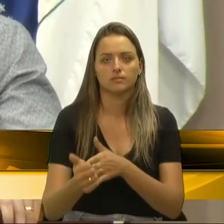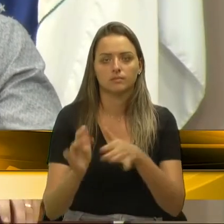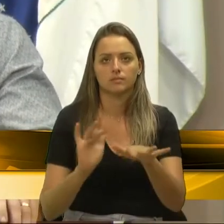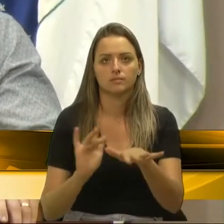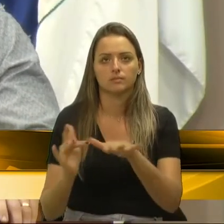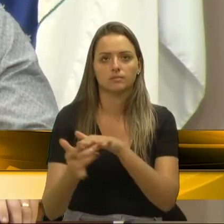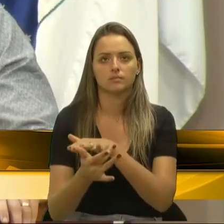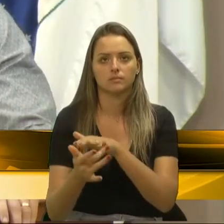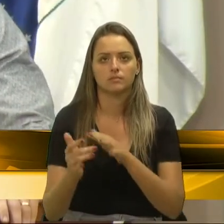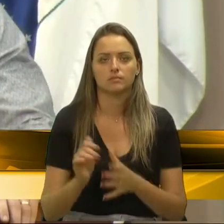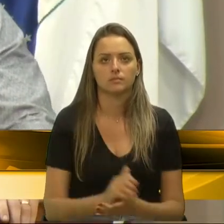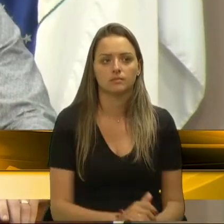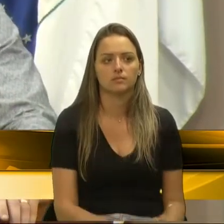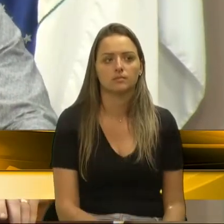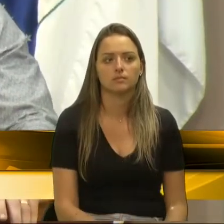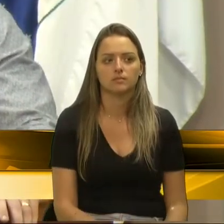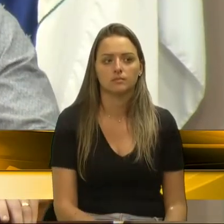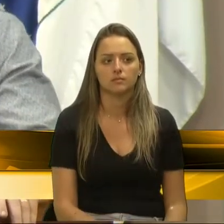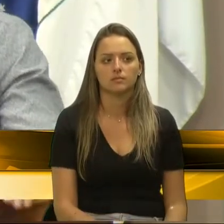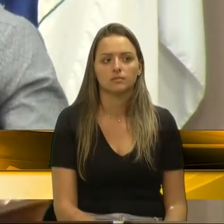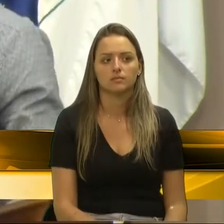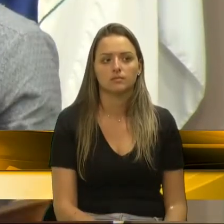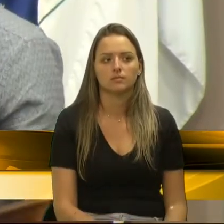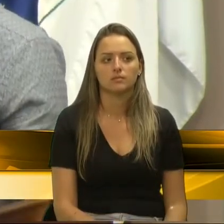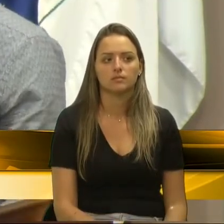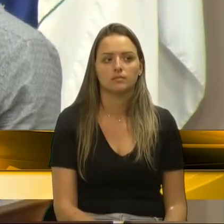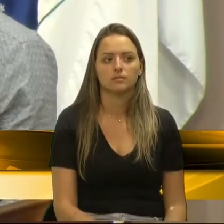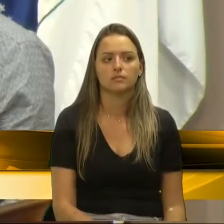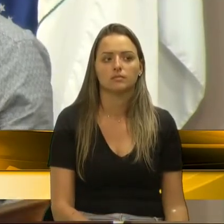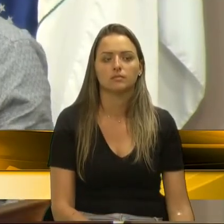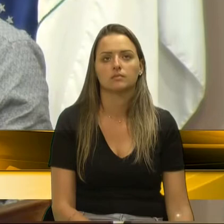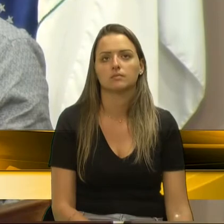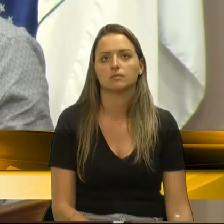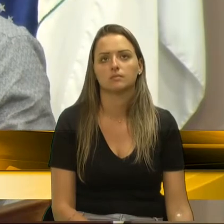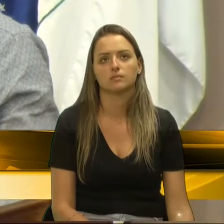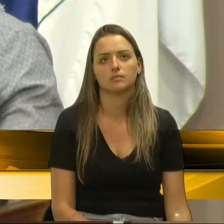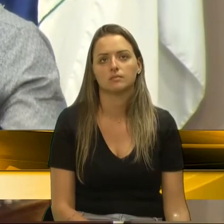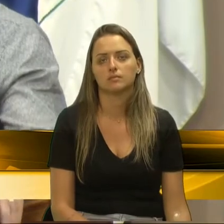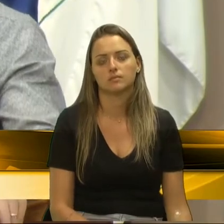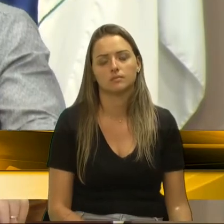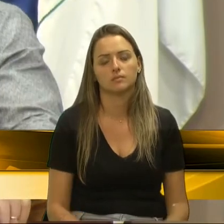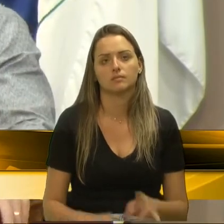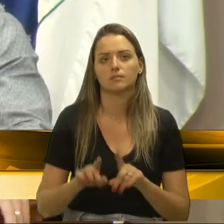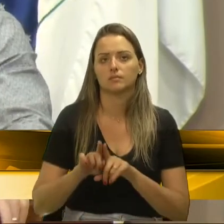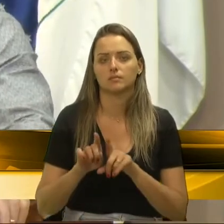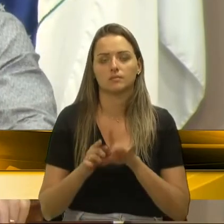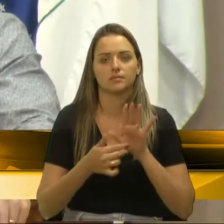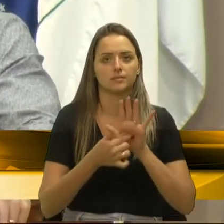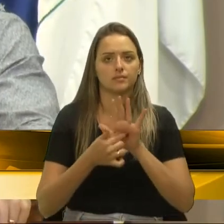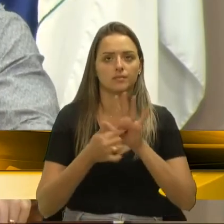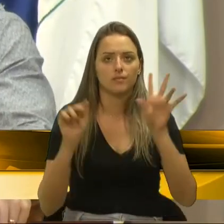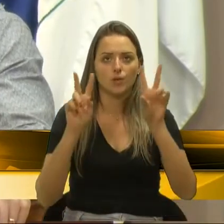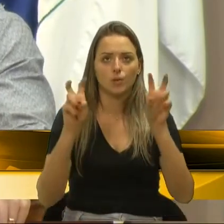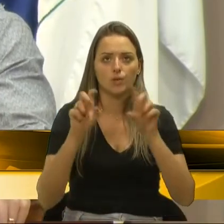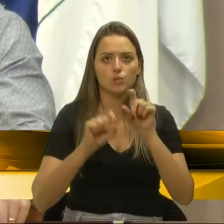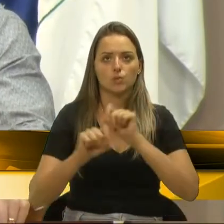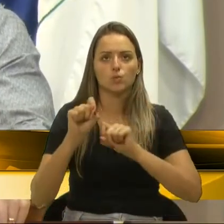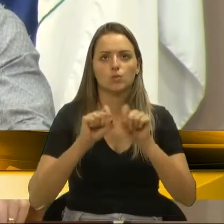sociais. Hoje, então, quero trazer o assunto que é sobre a